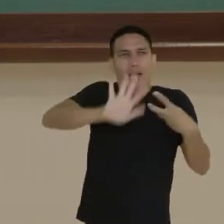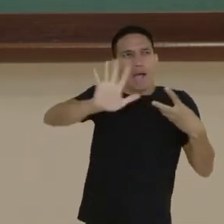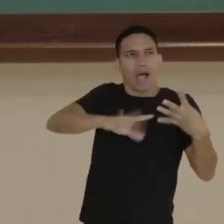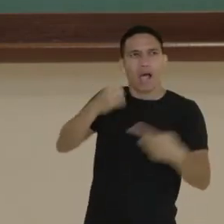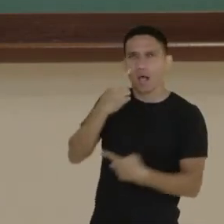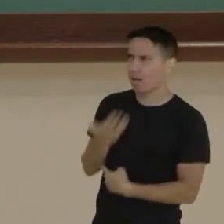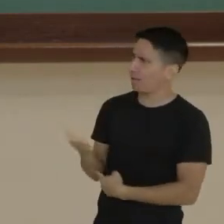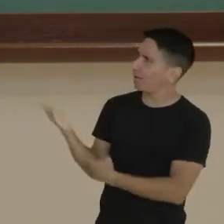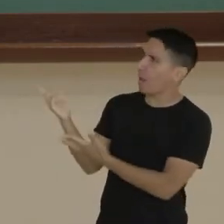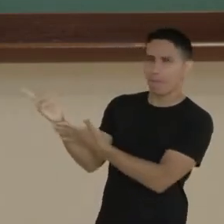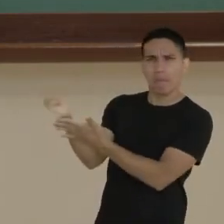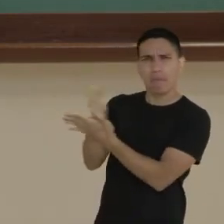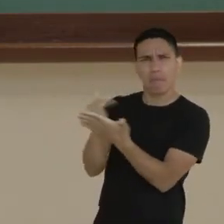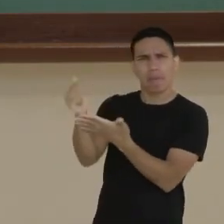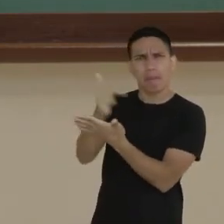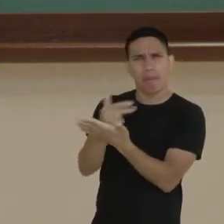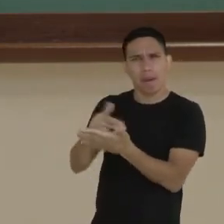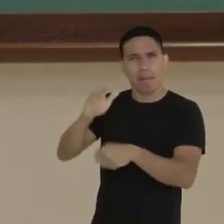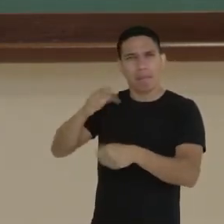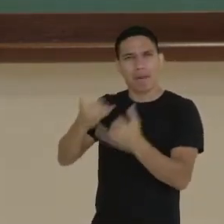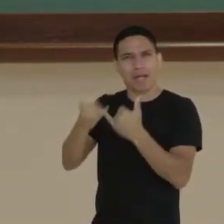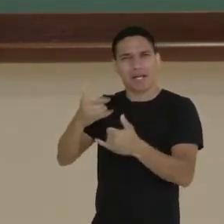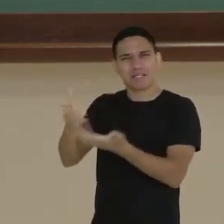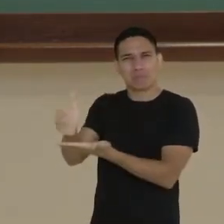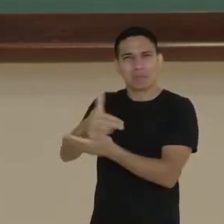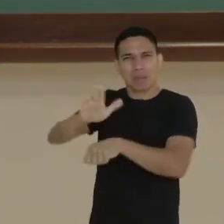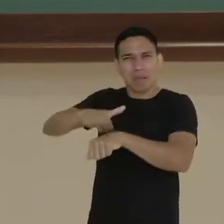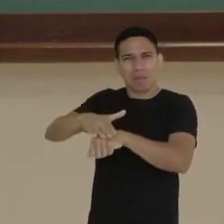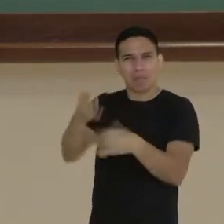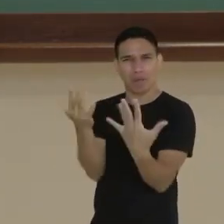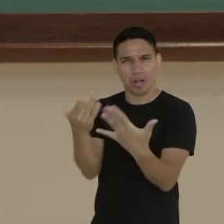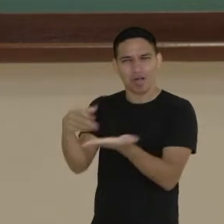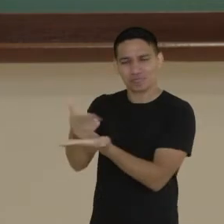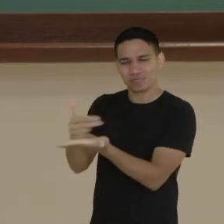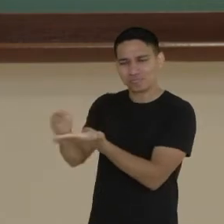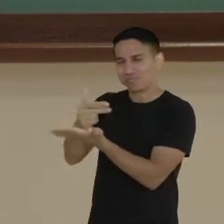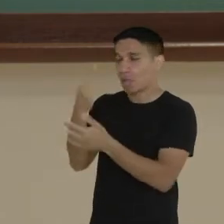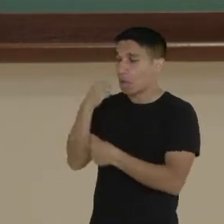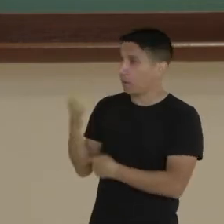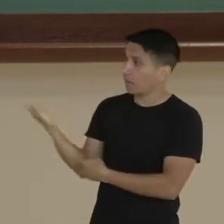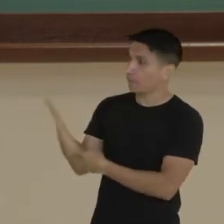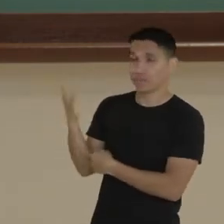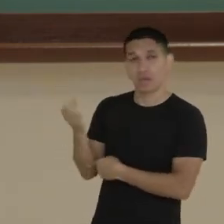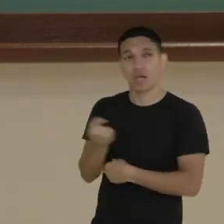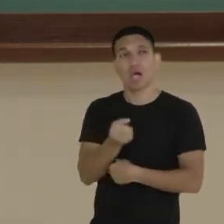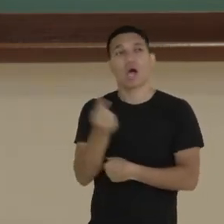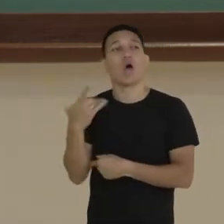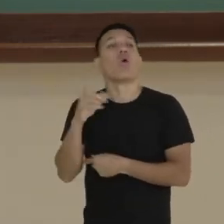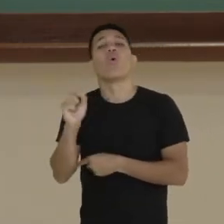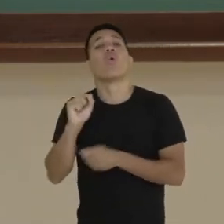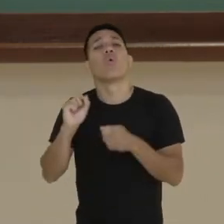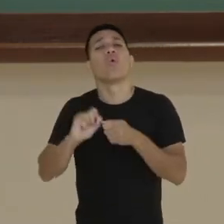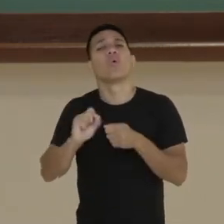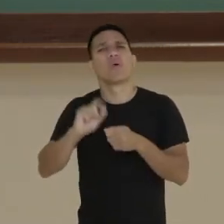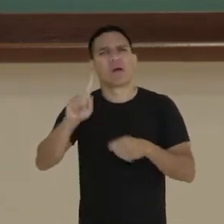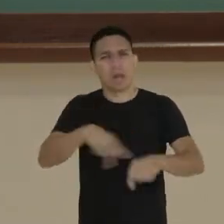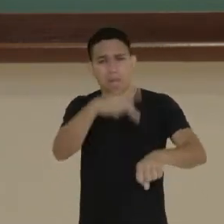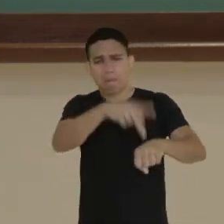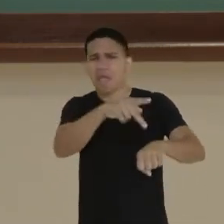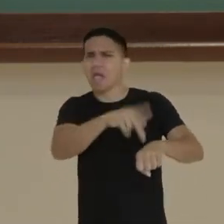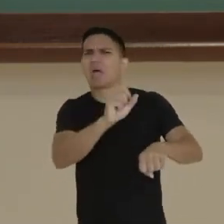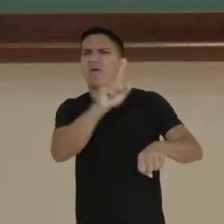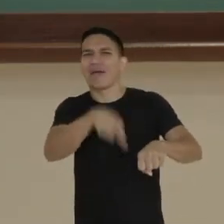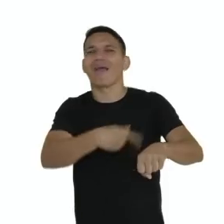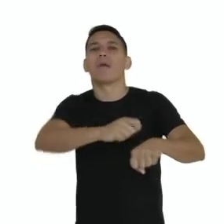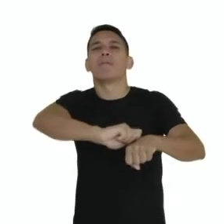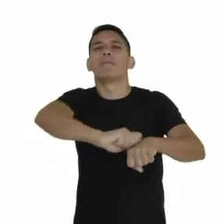um desenho, né, feito à mão aqui, como você pode perceber, em que você tem, por exemplo, algumas pedras, que poderia ser, por exemplo, carvão mineral. Você